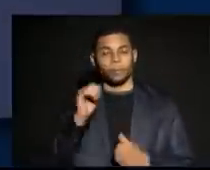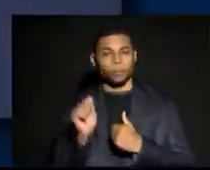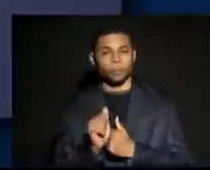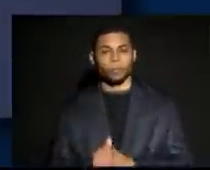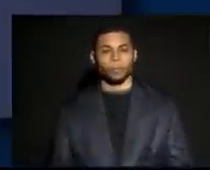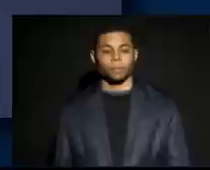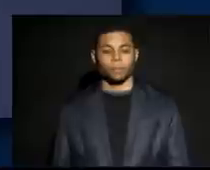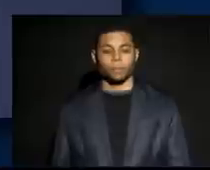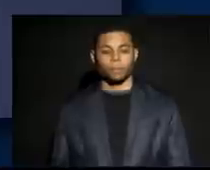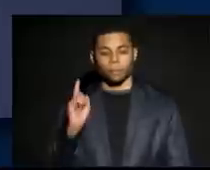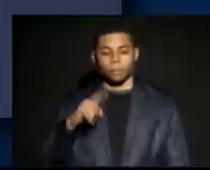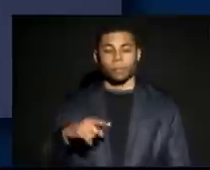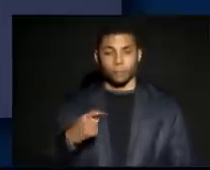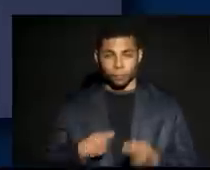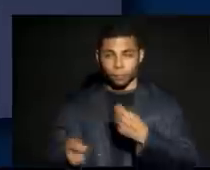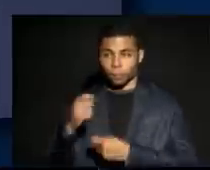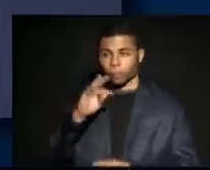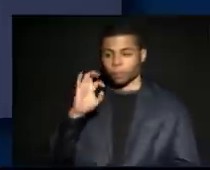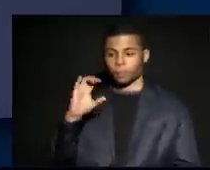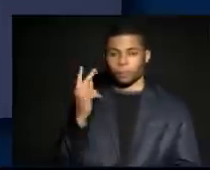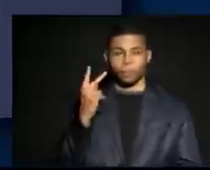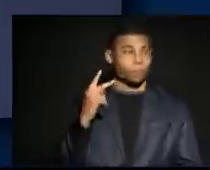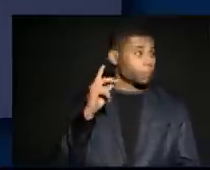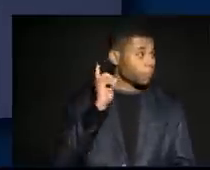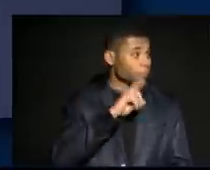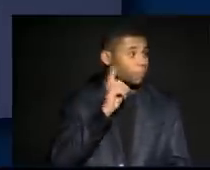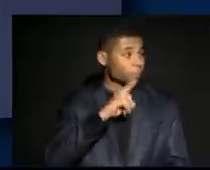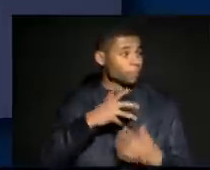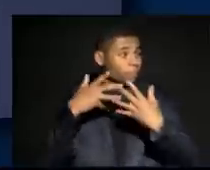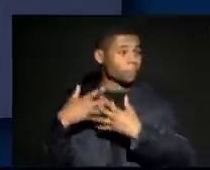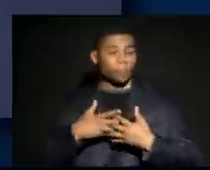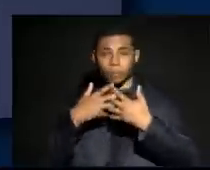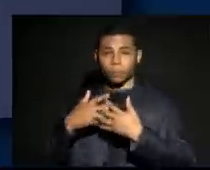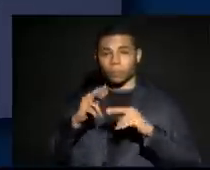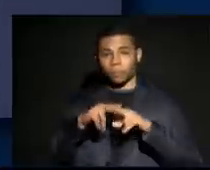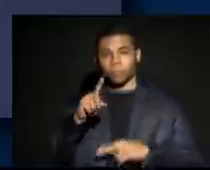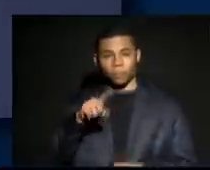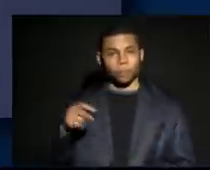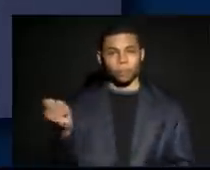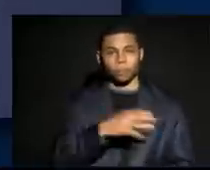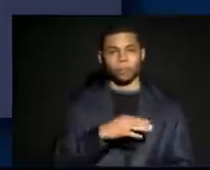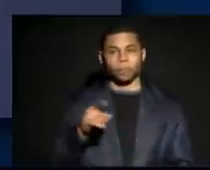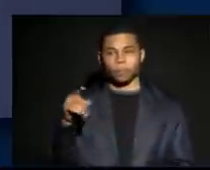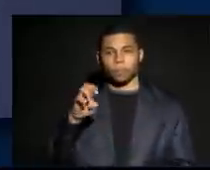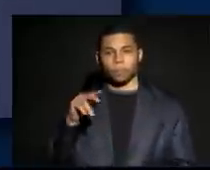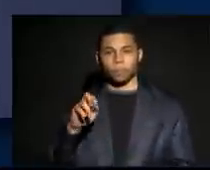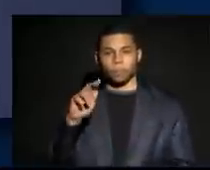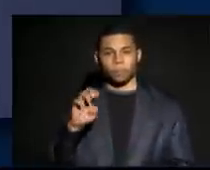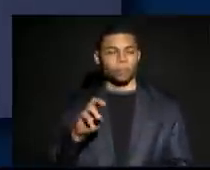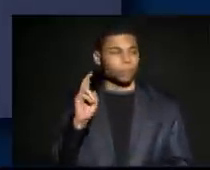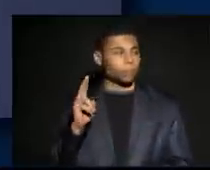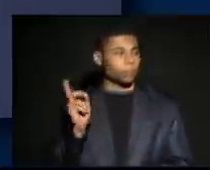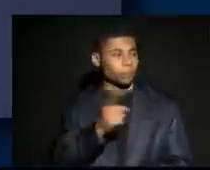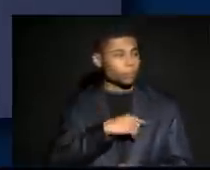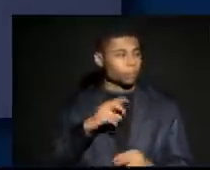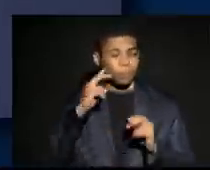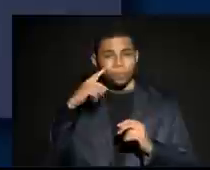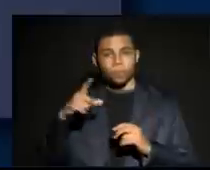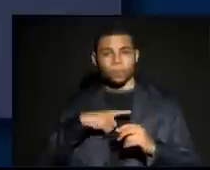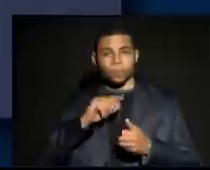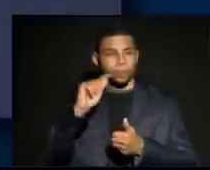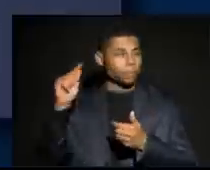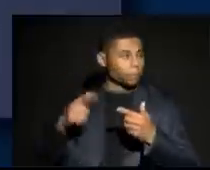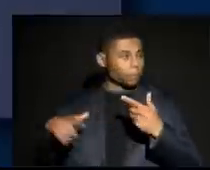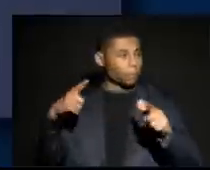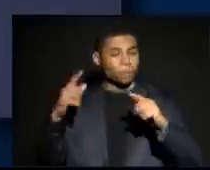muito mais perto foi o mercado o Tec americano Então esse é o novo Minha Casa Minha gente porque que a gente viu várias